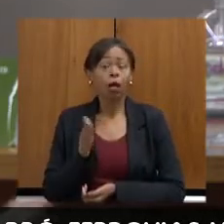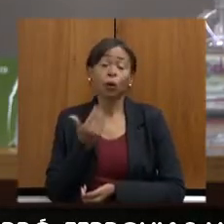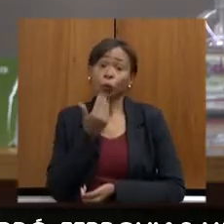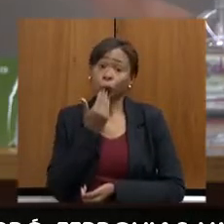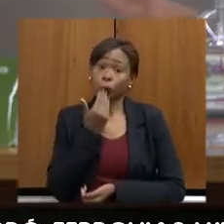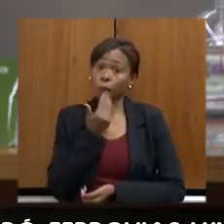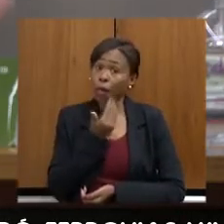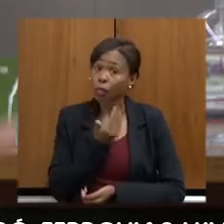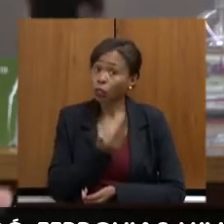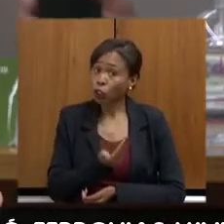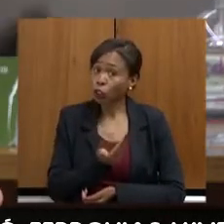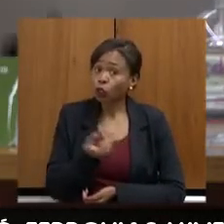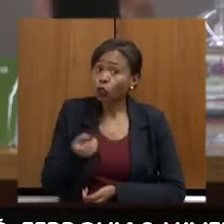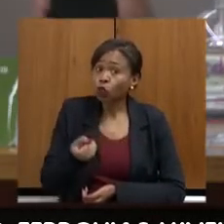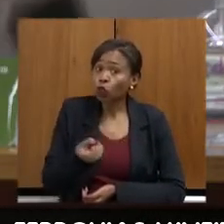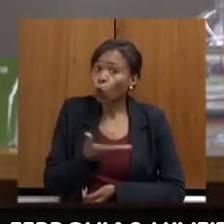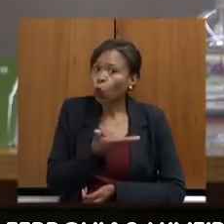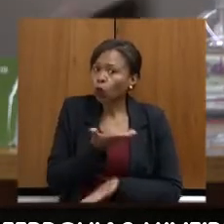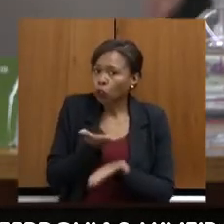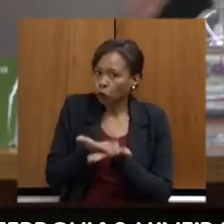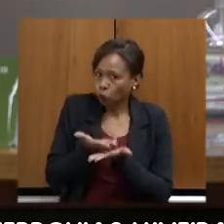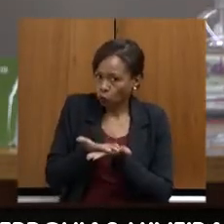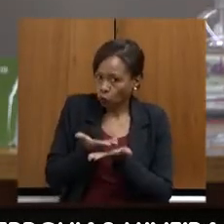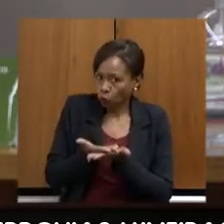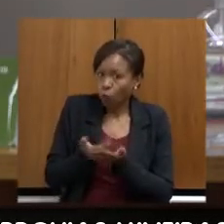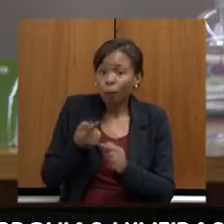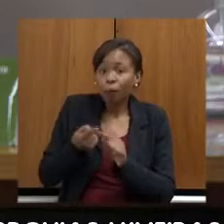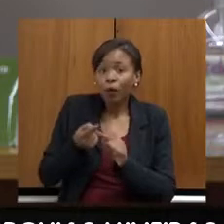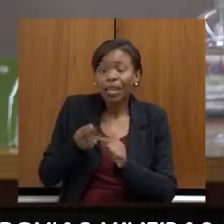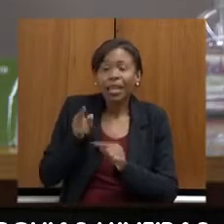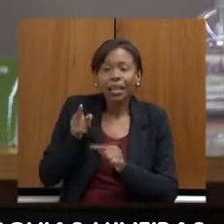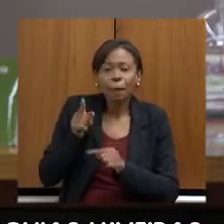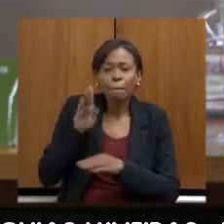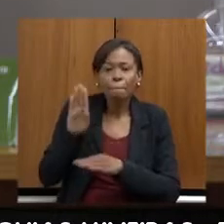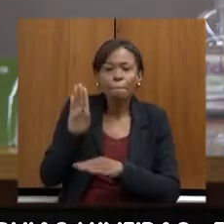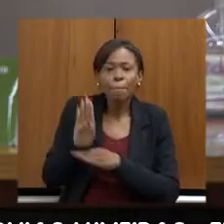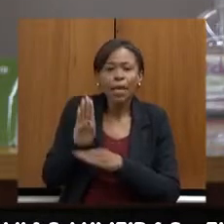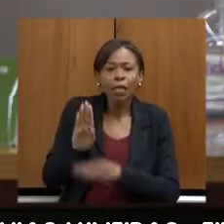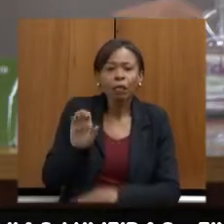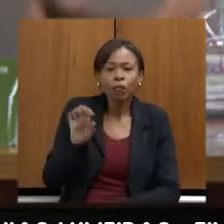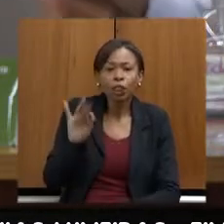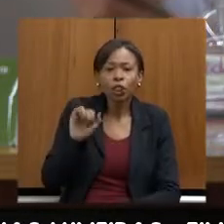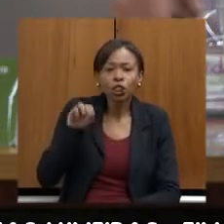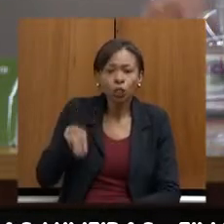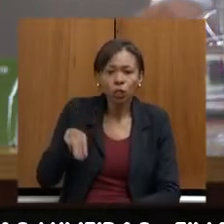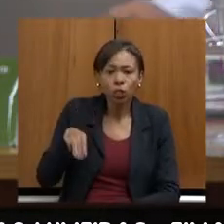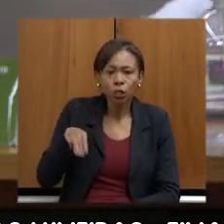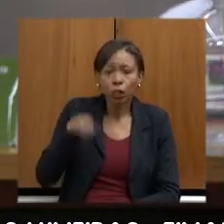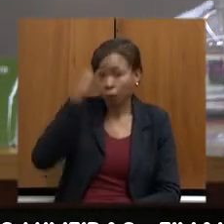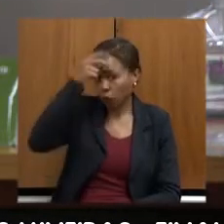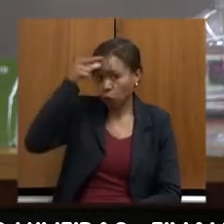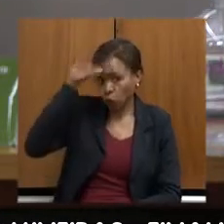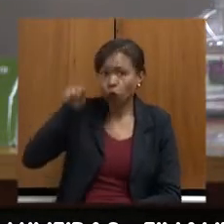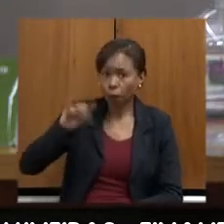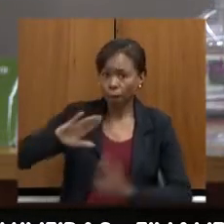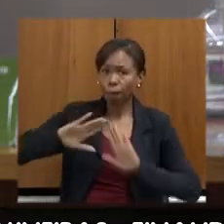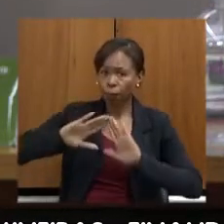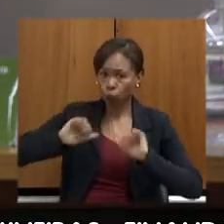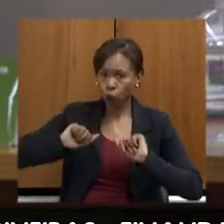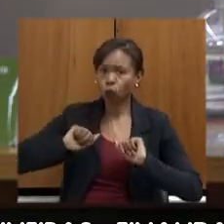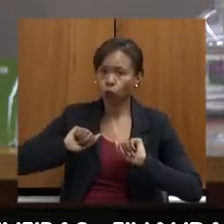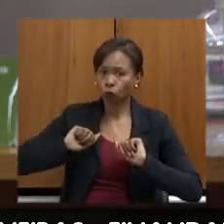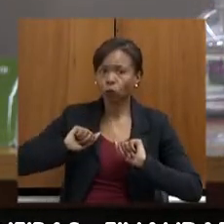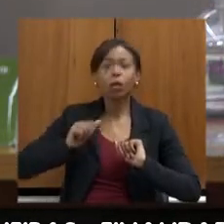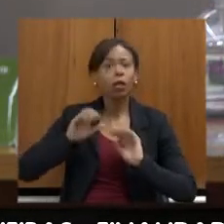solicitamos novos estudos a pedido da prefeitura de Betim eu tenho